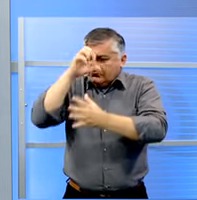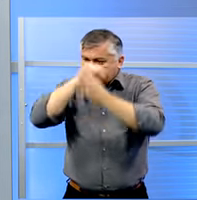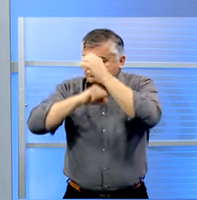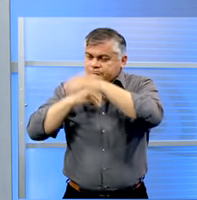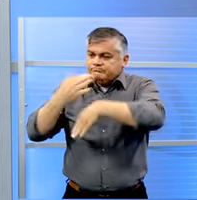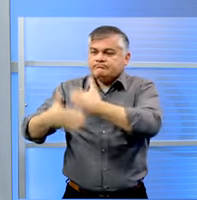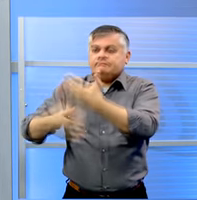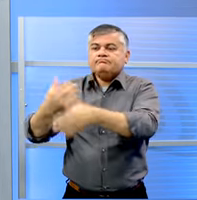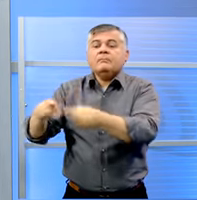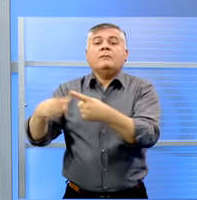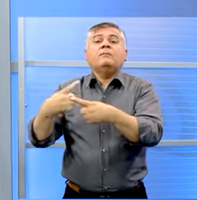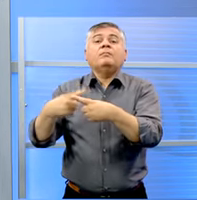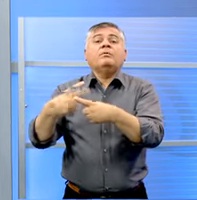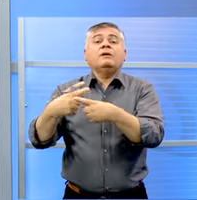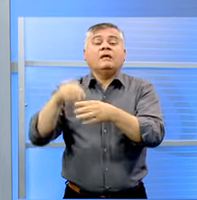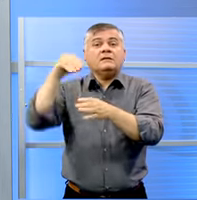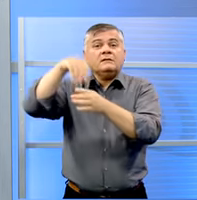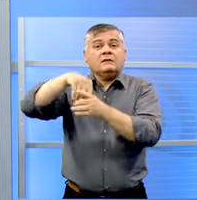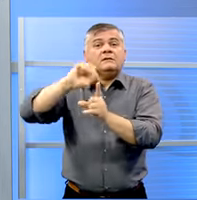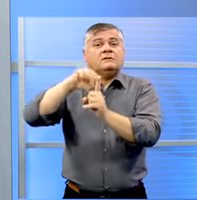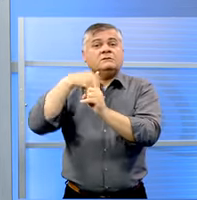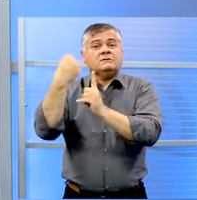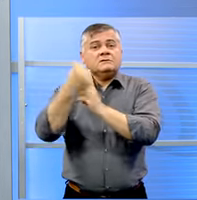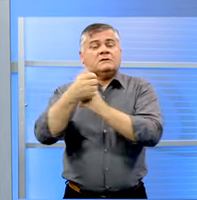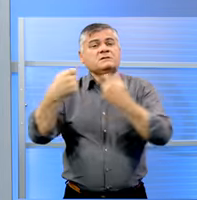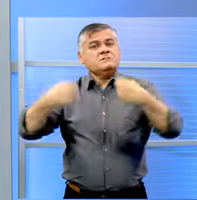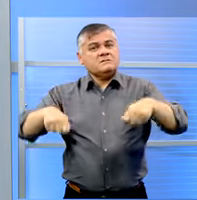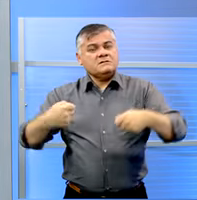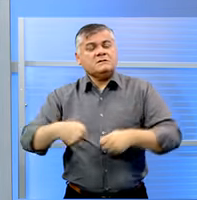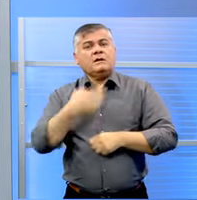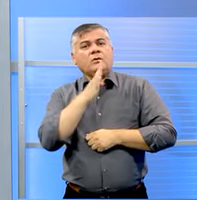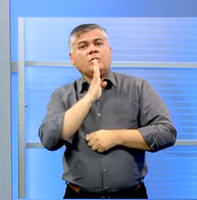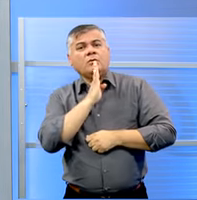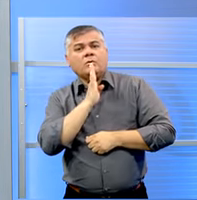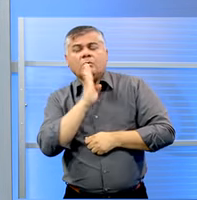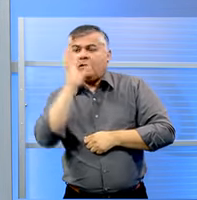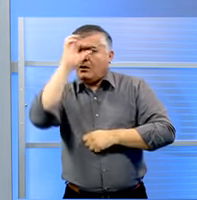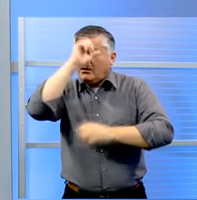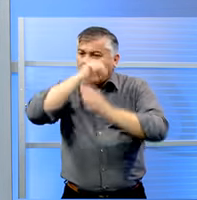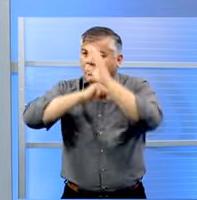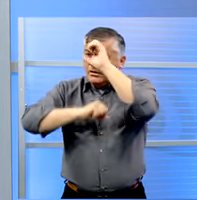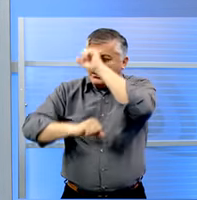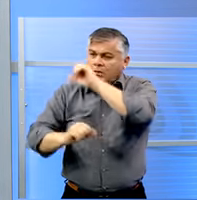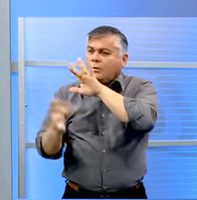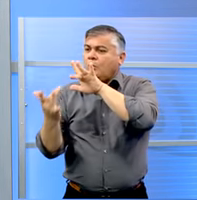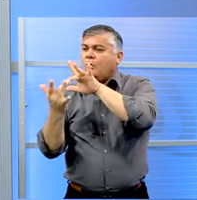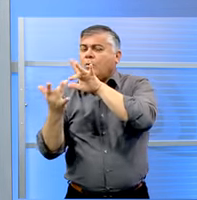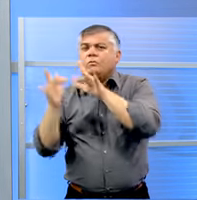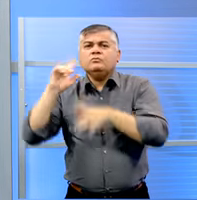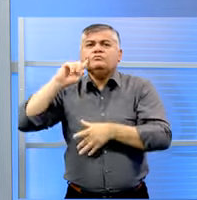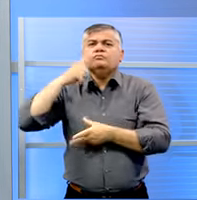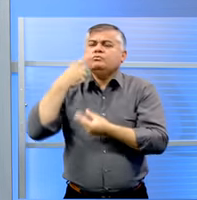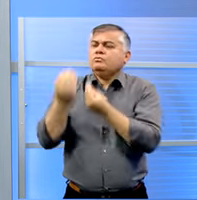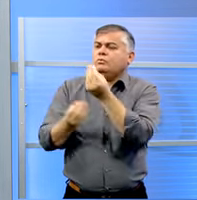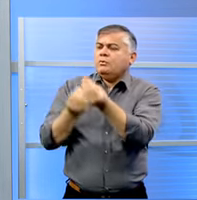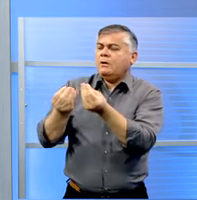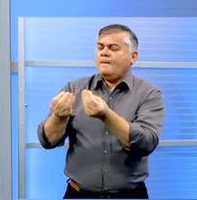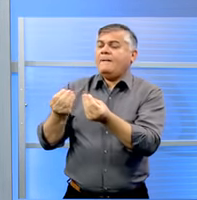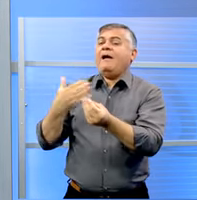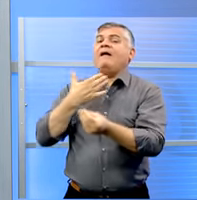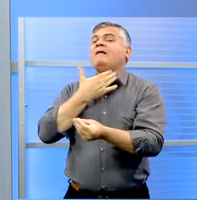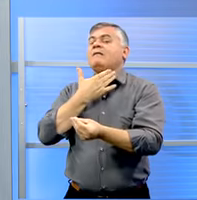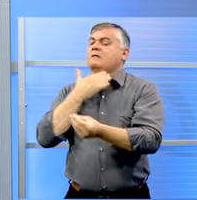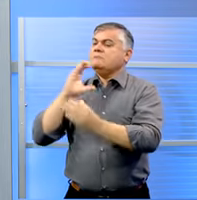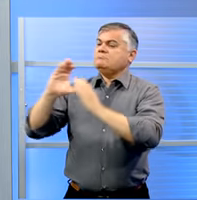espaço social necessita conhecer, aprender, desenvolver para o contato com o cidadão brasileiro,